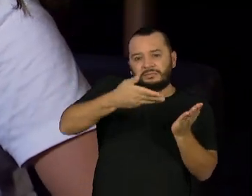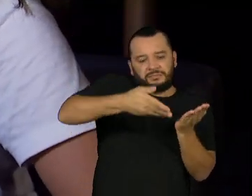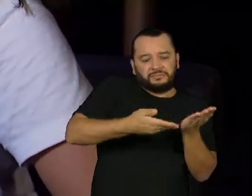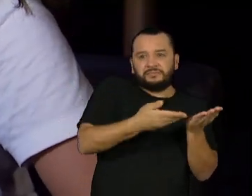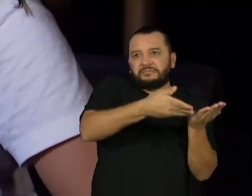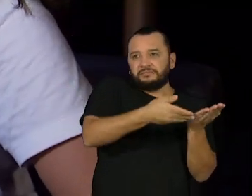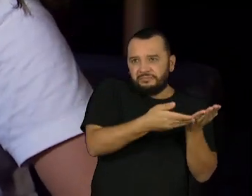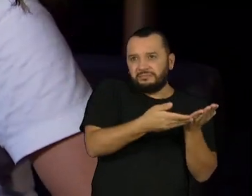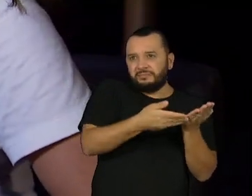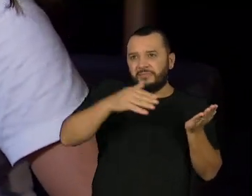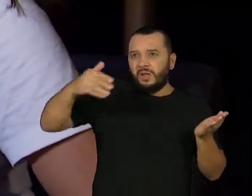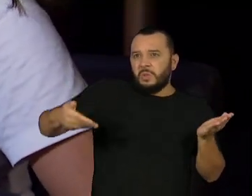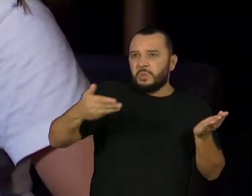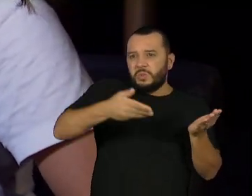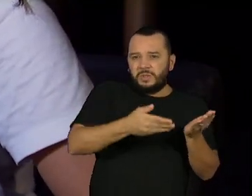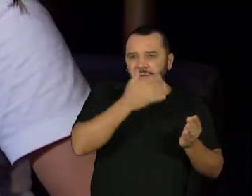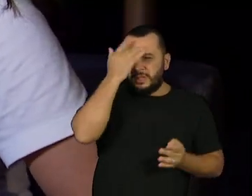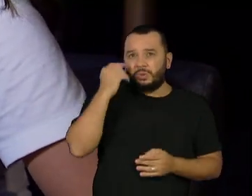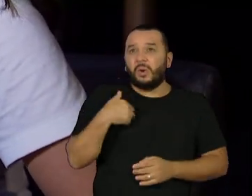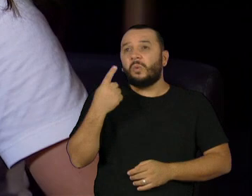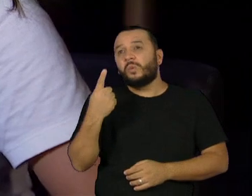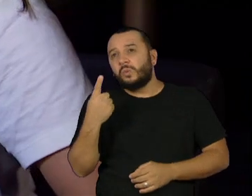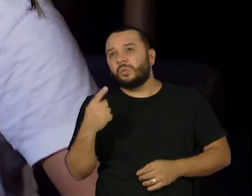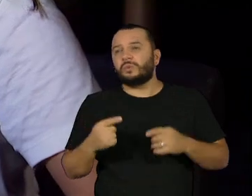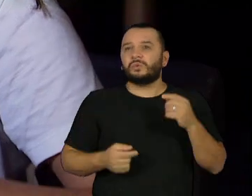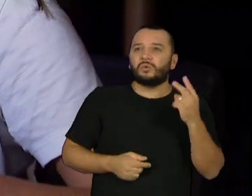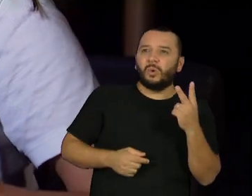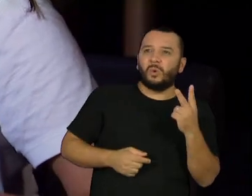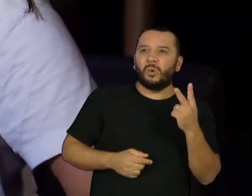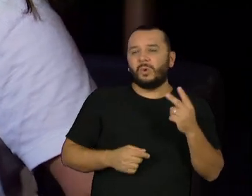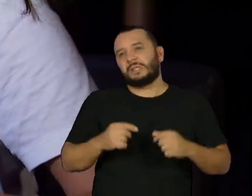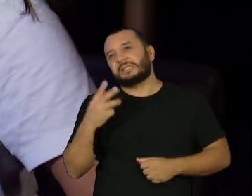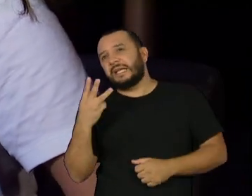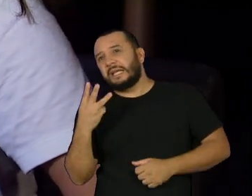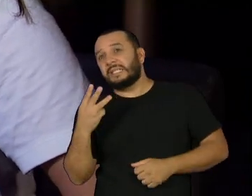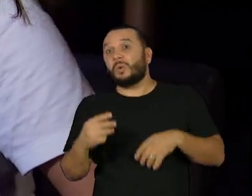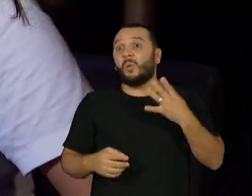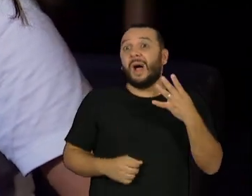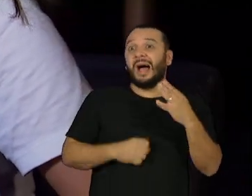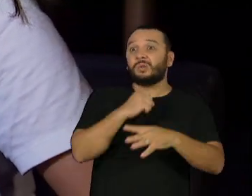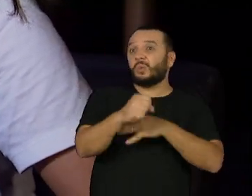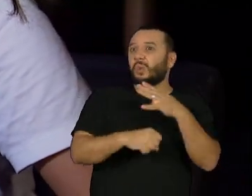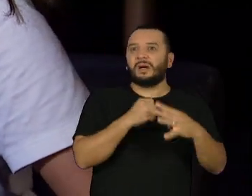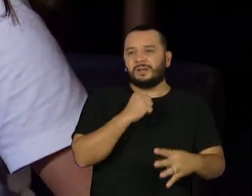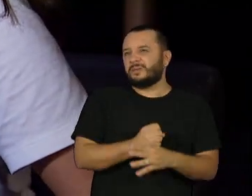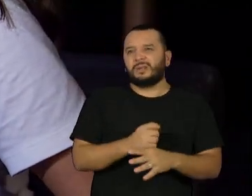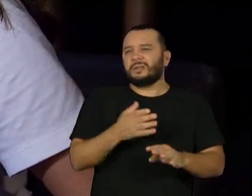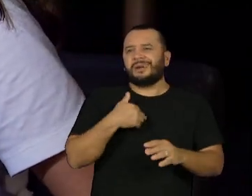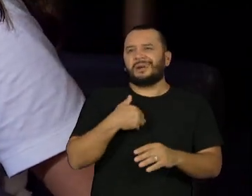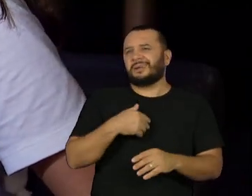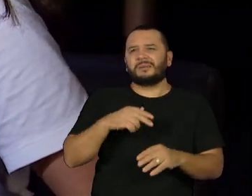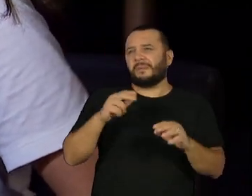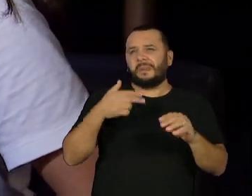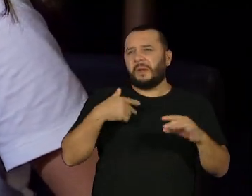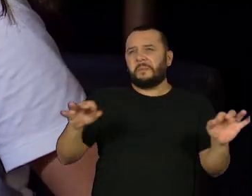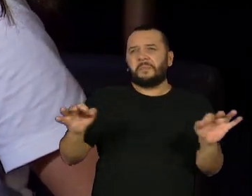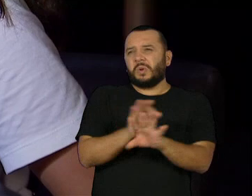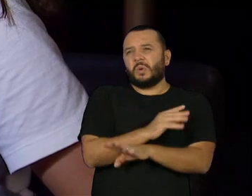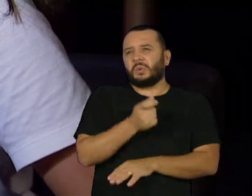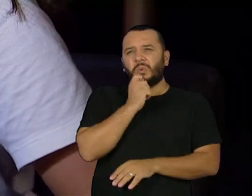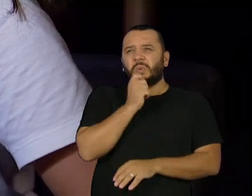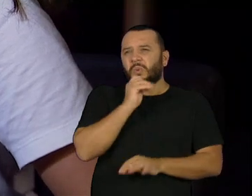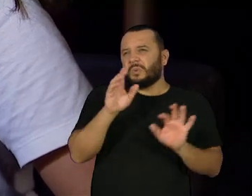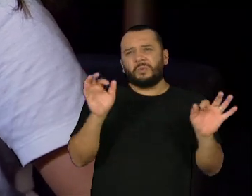há 1, 2, 3, 4 anos se preparando para a partida que nunca partiriam, porque nunca estaria pronto e não